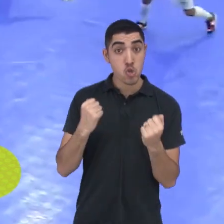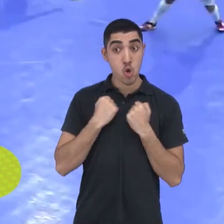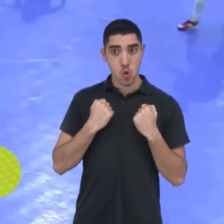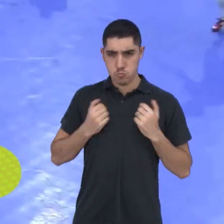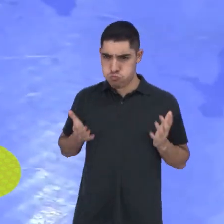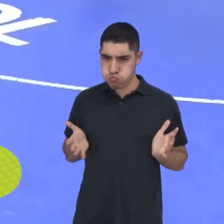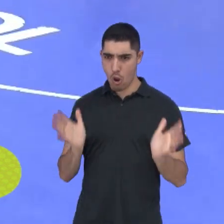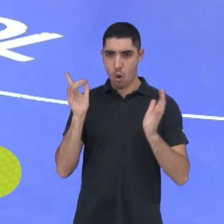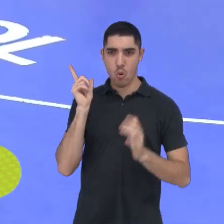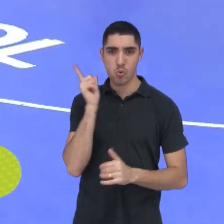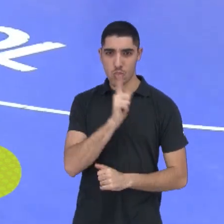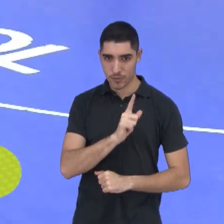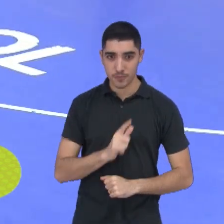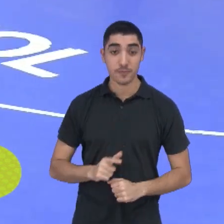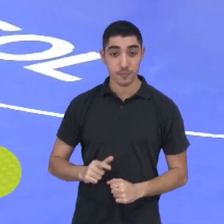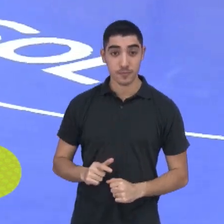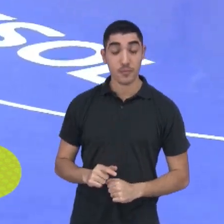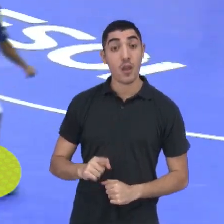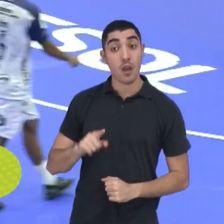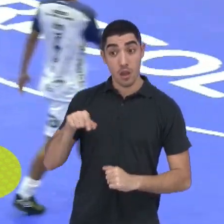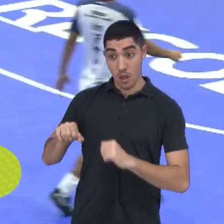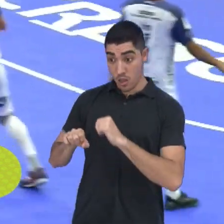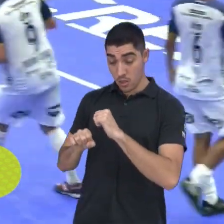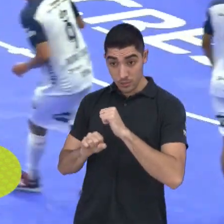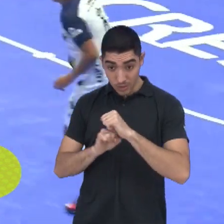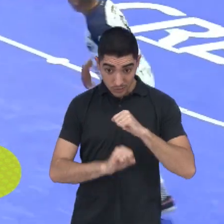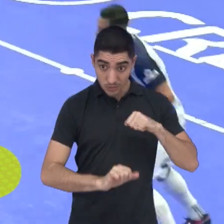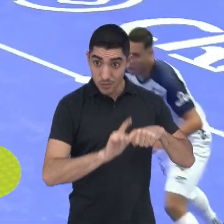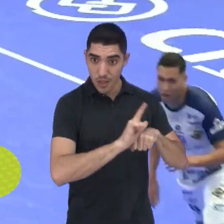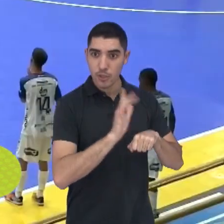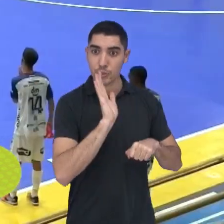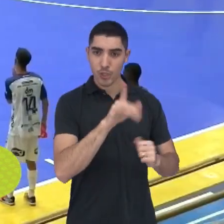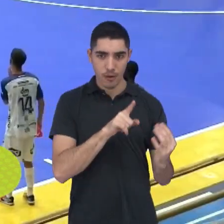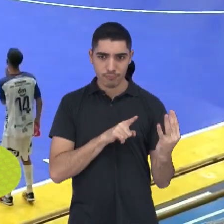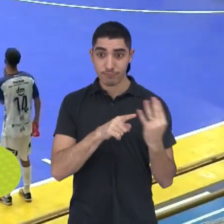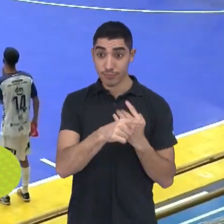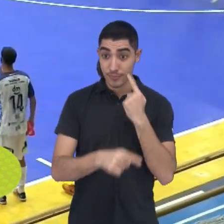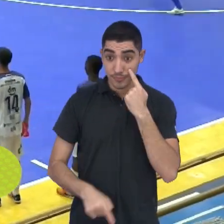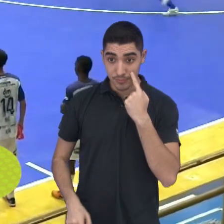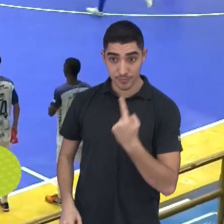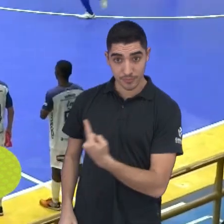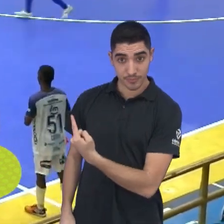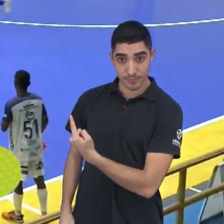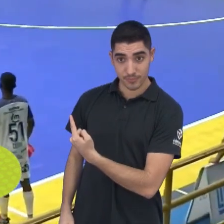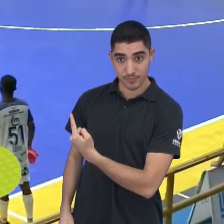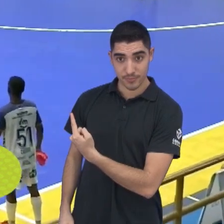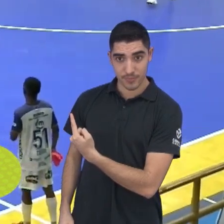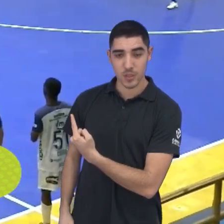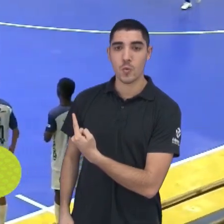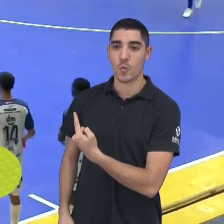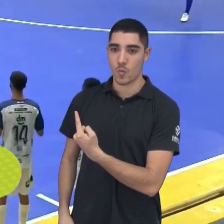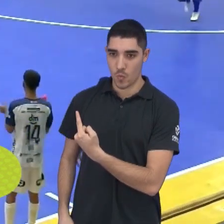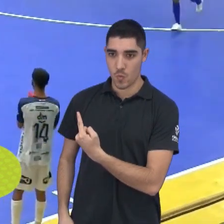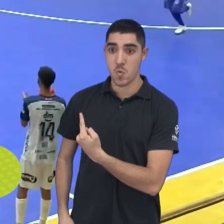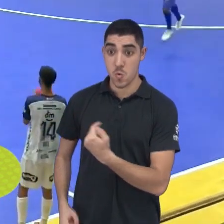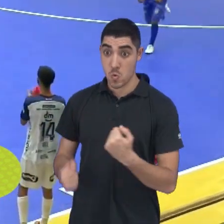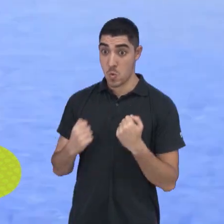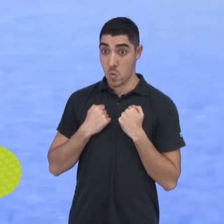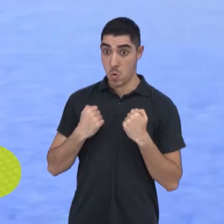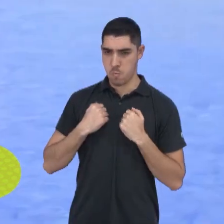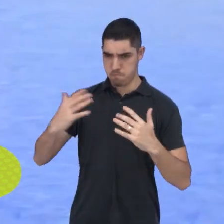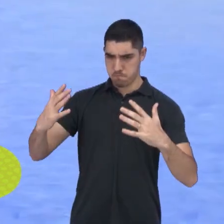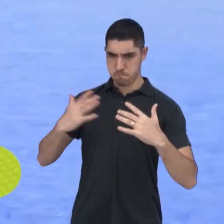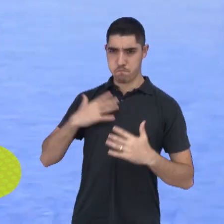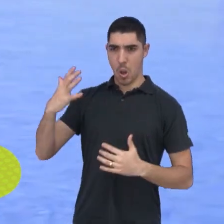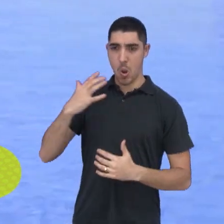fez a defesa. O São Lourenço teve cobrança de falta a seu favor, Leozinho veio para a batida, encheu o pé e a bola explodiu no peito